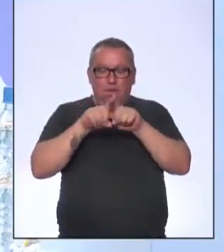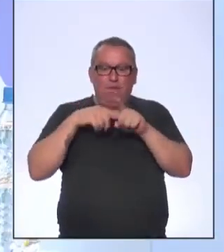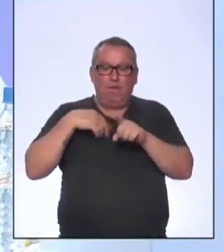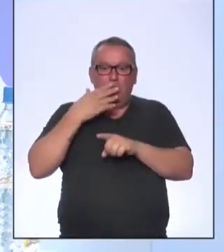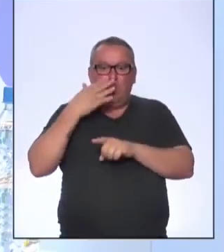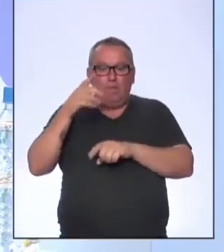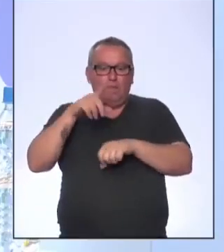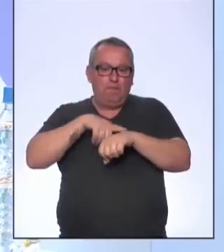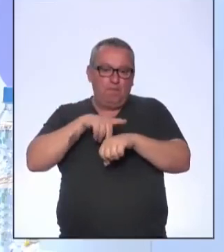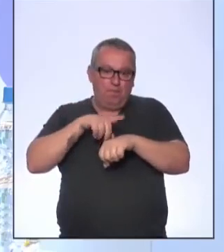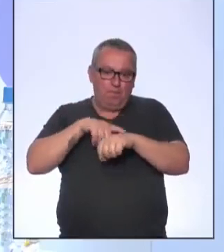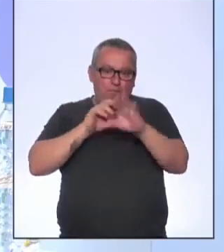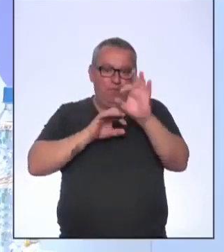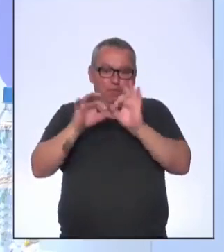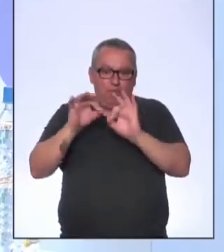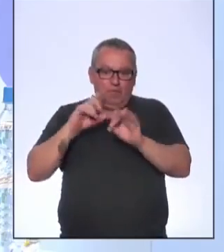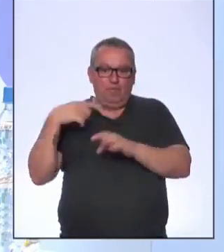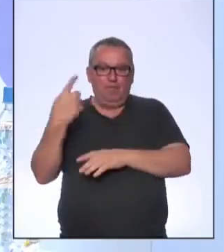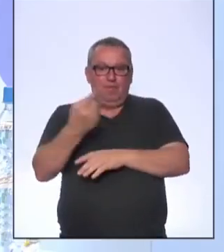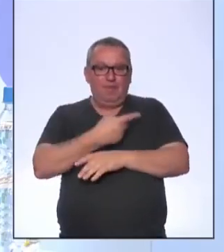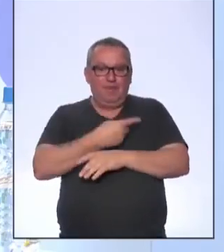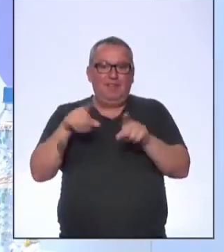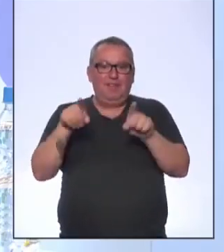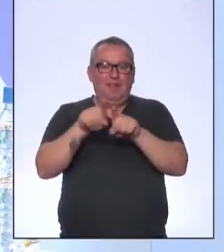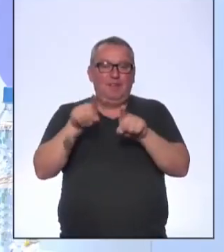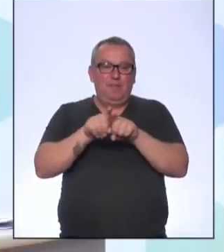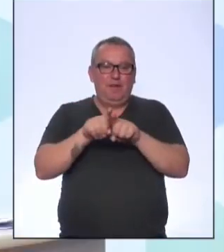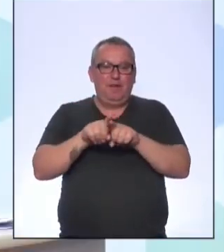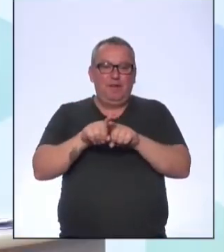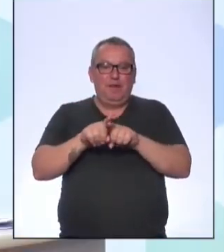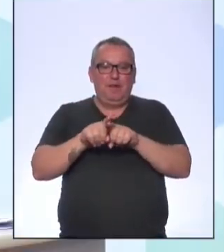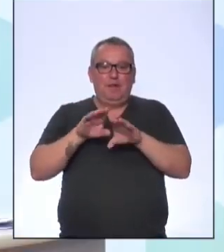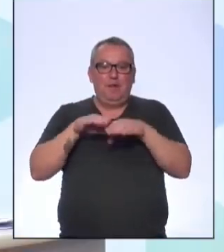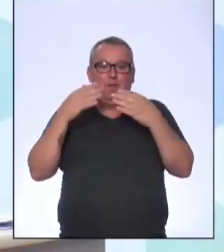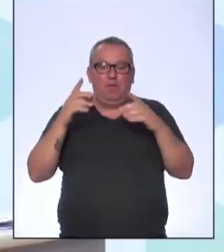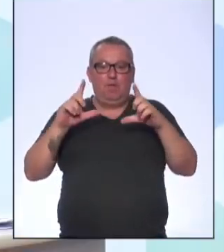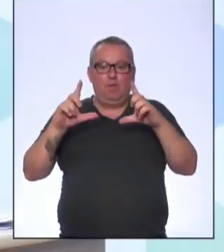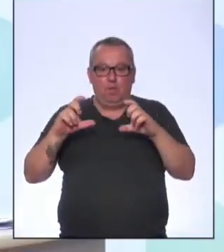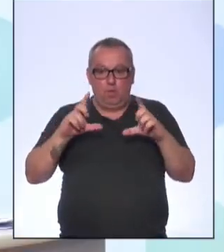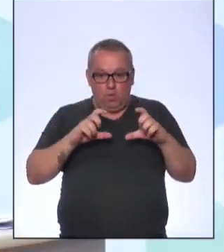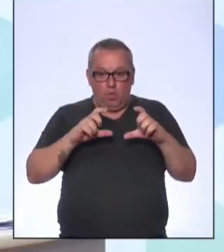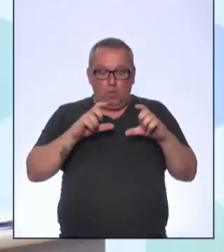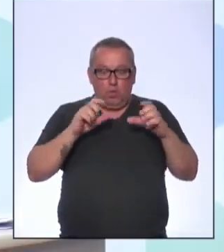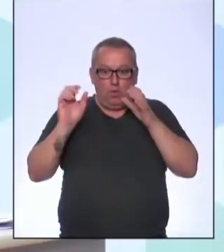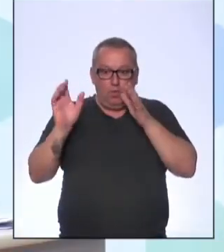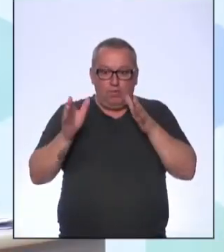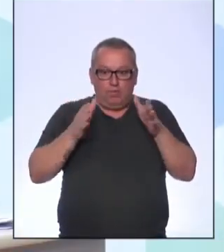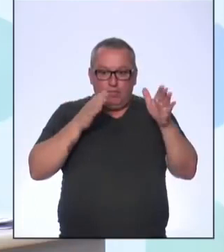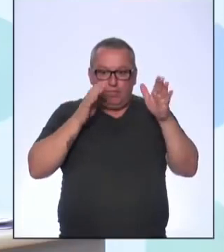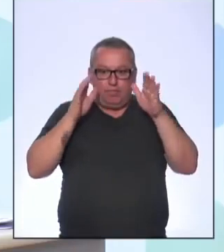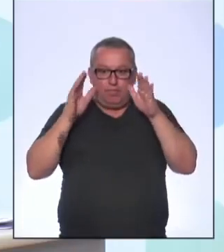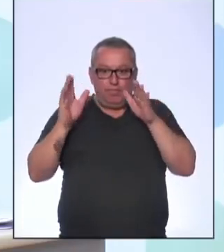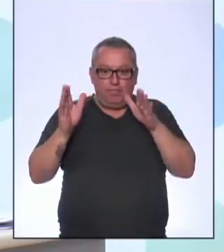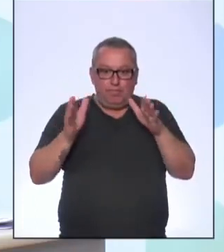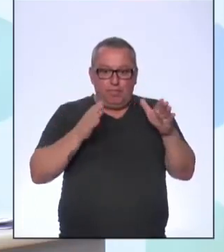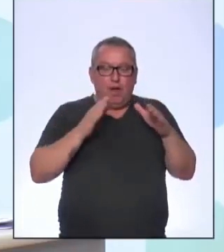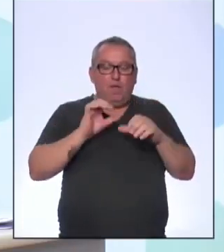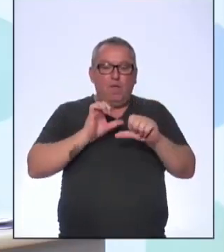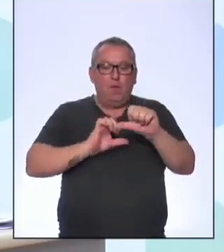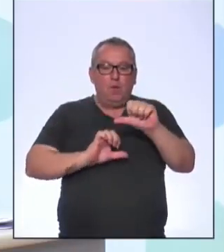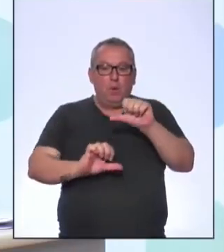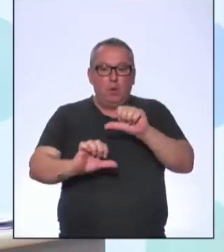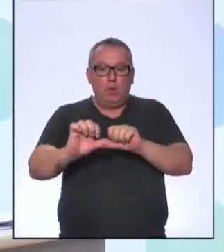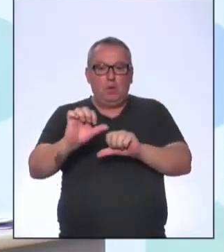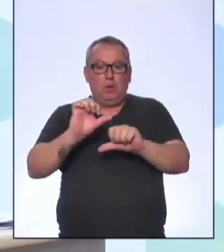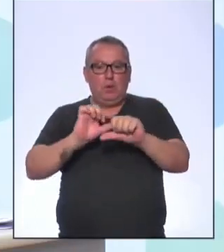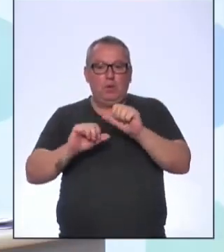aqui para a produção, organizar direitinho para a gente. E, à medida que as fotos forem se passando, um tempinho, eu vou trocando a imagem. E eu